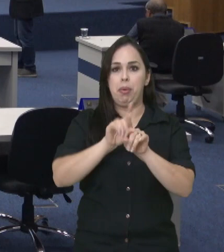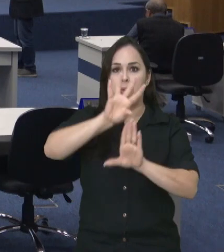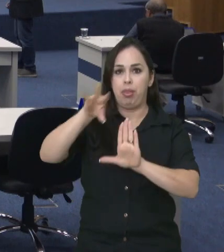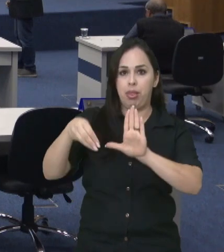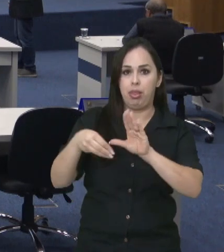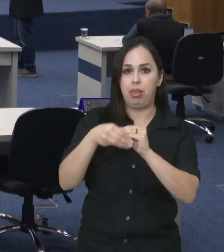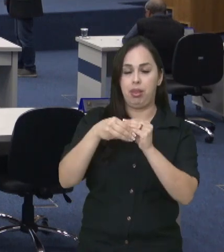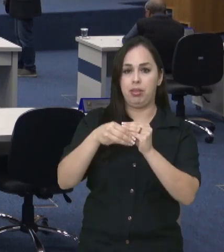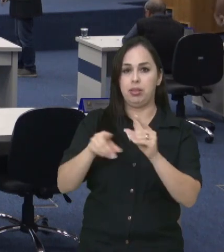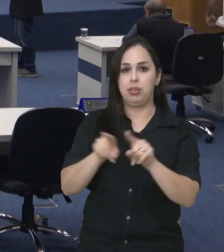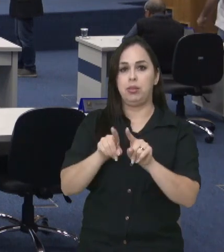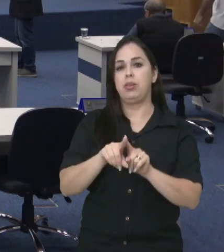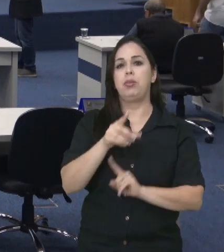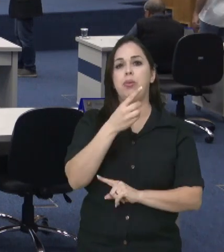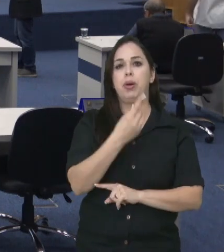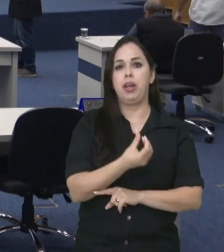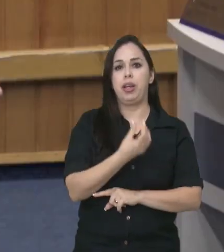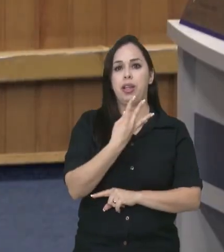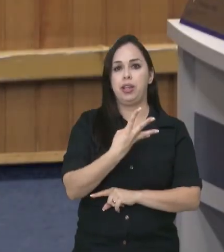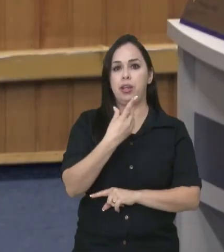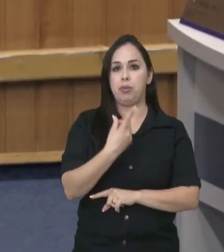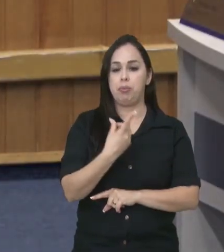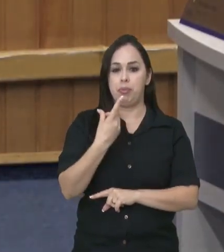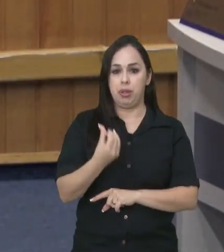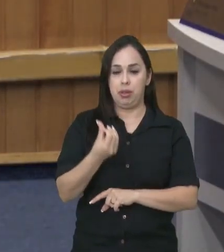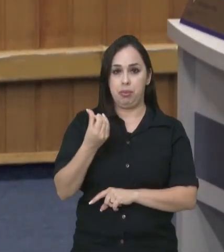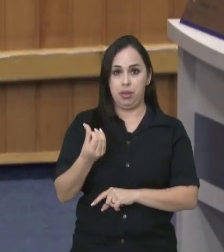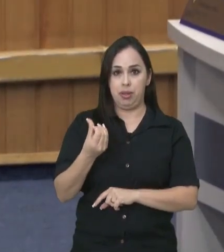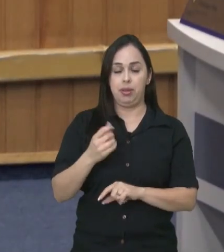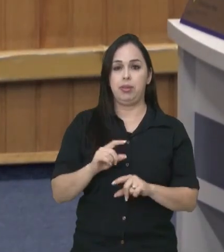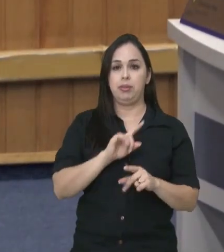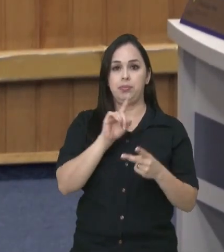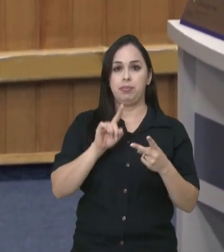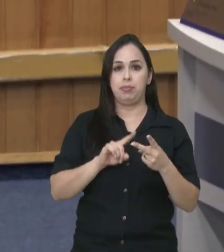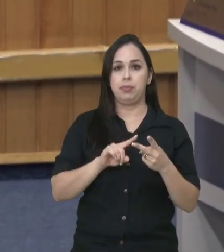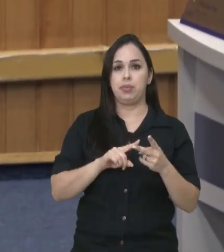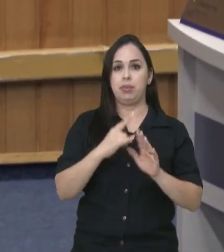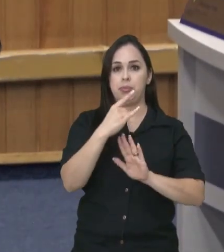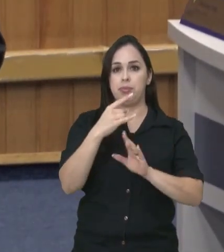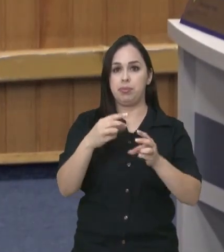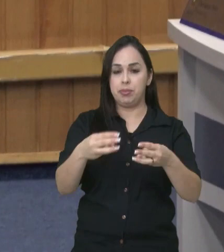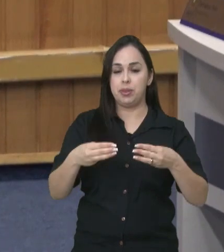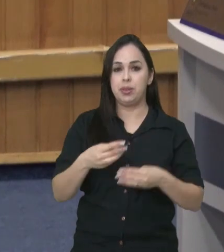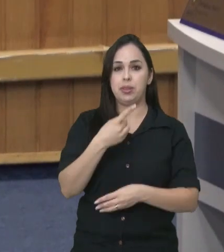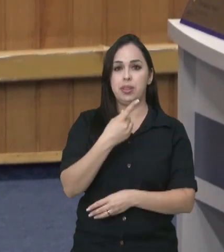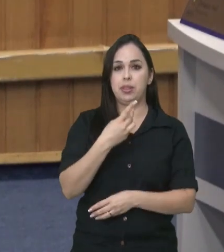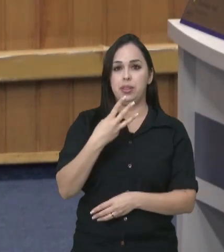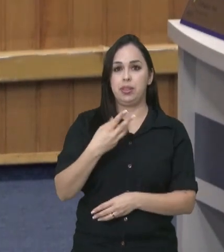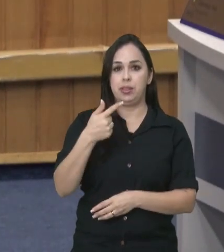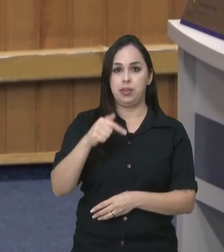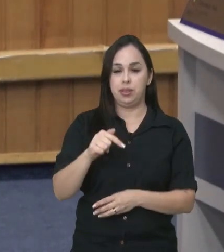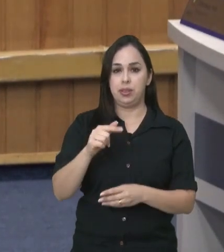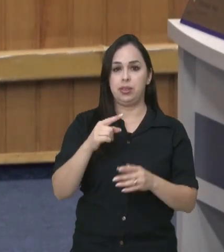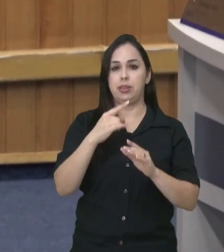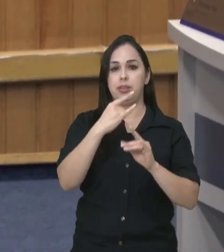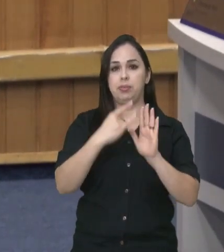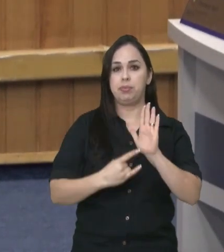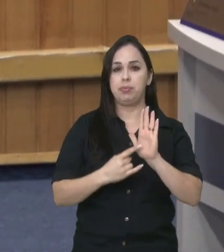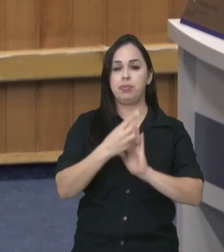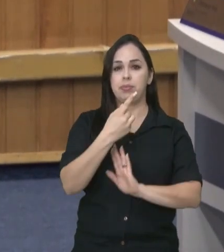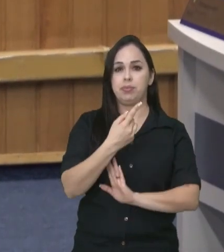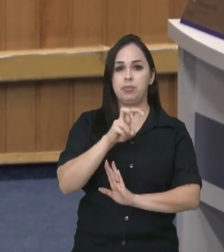indicações 4166 e 4167, da moção 137 e dos requerimentos